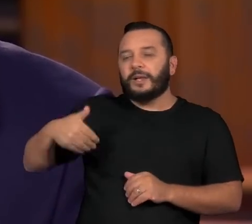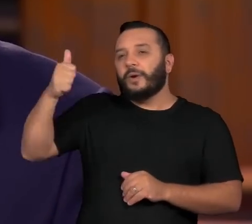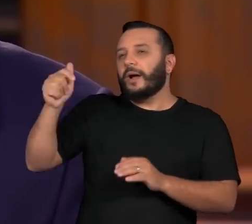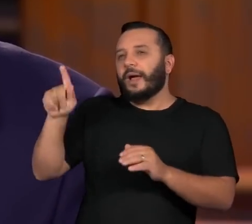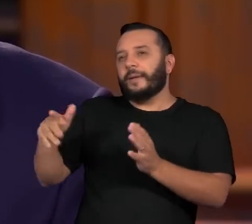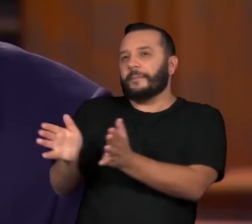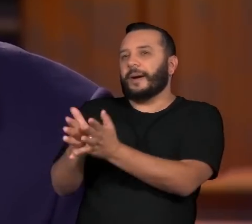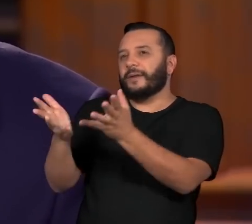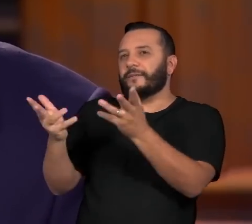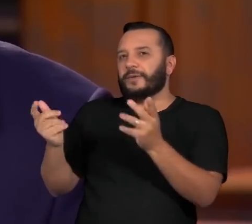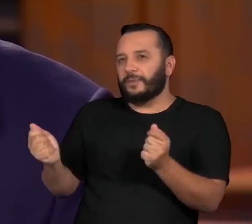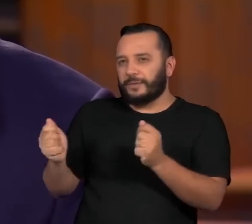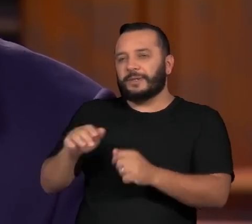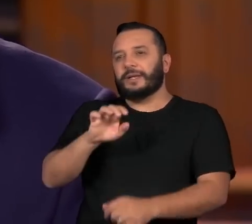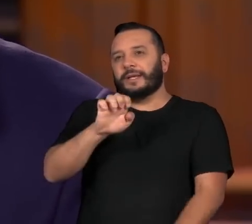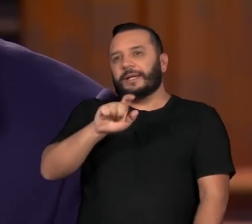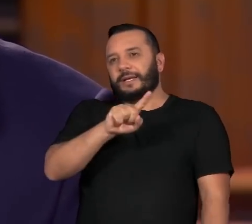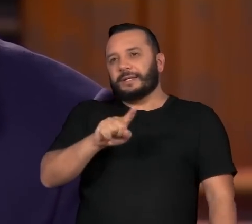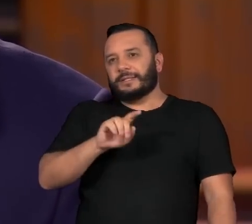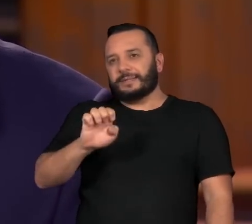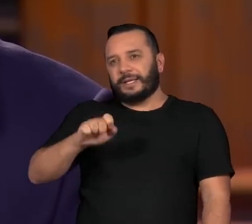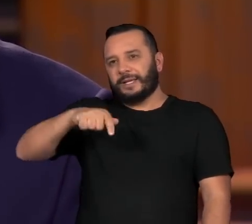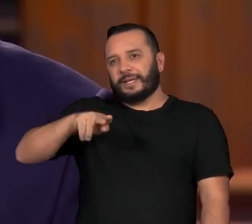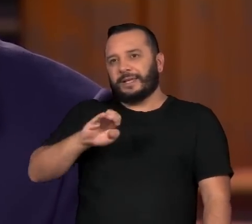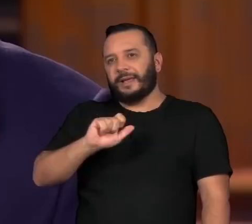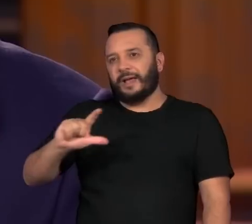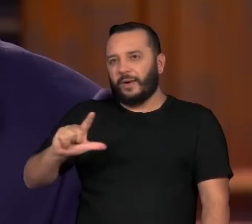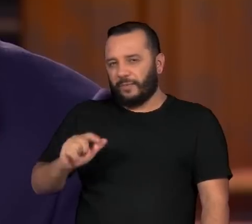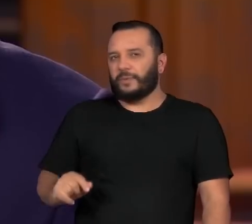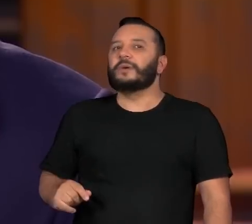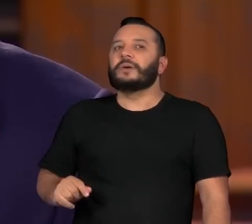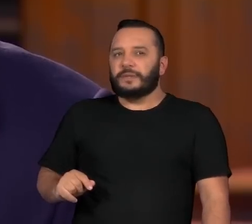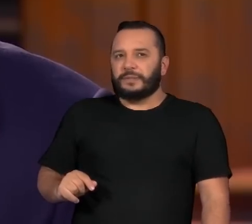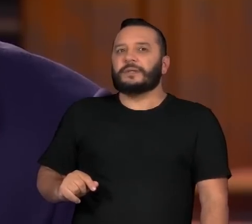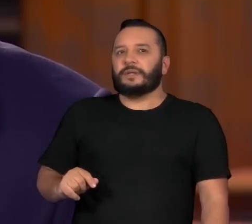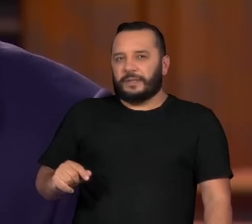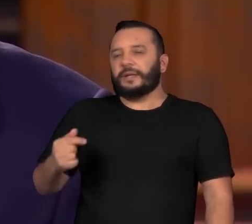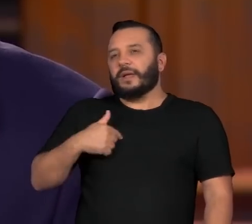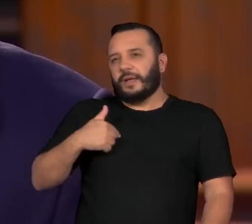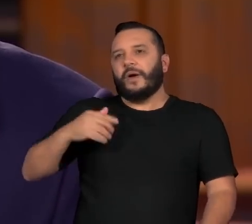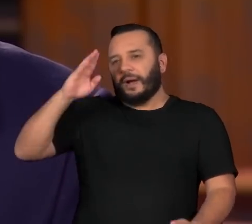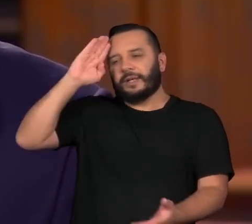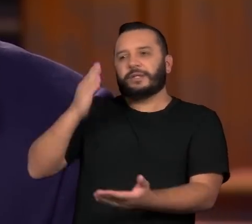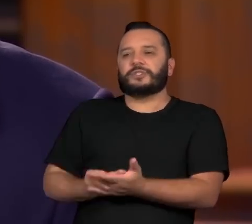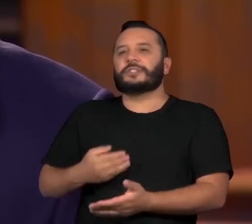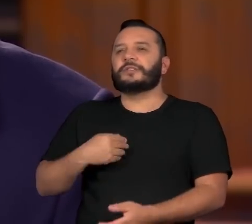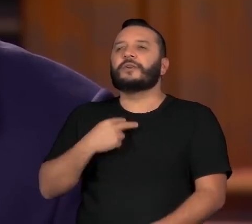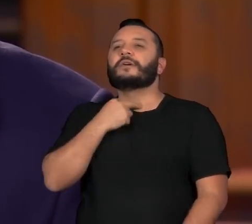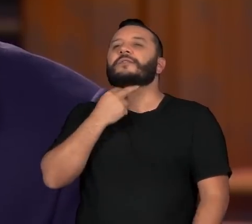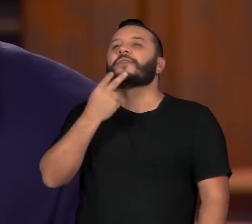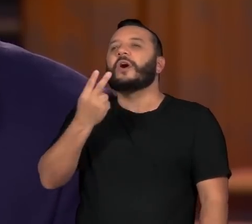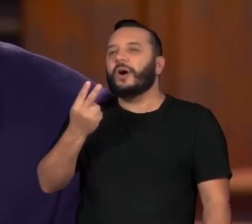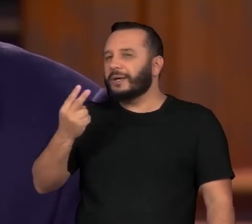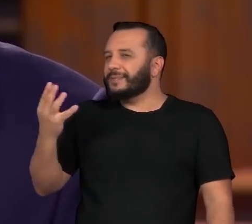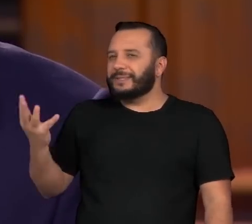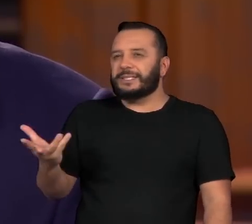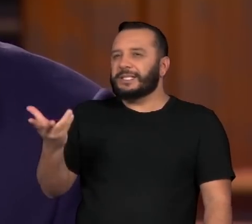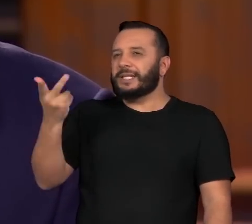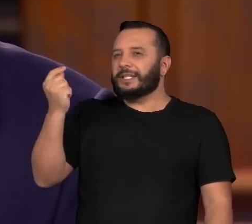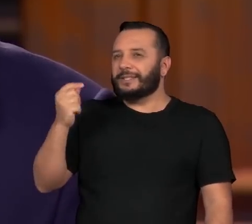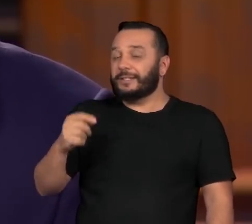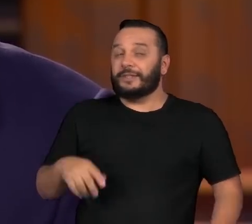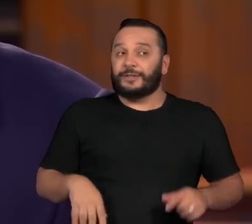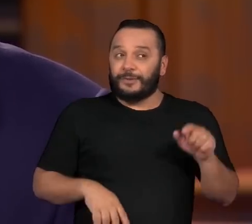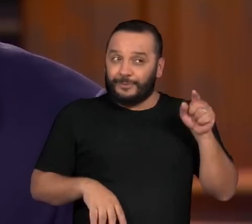padre Ezequiel Dalpozo. Eu acredito que é um padre que tem uma voz lindíssima. Você fugiu